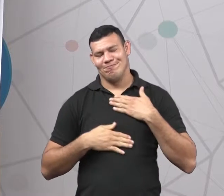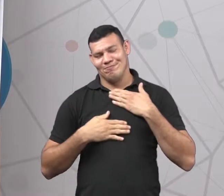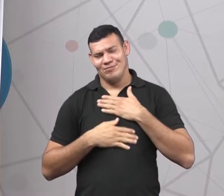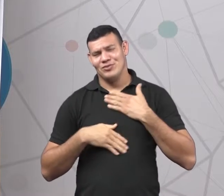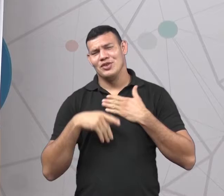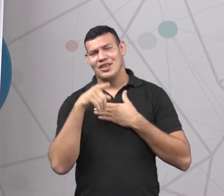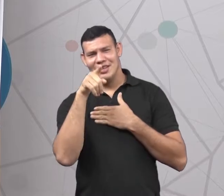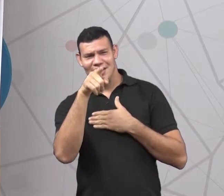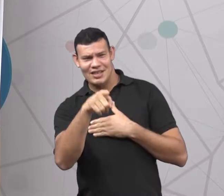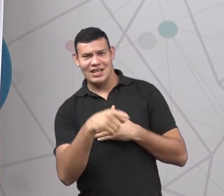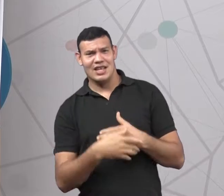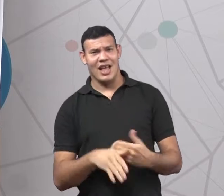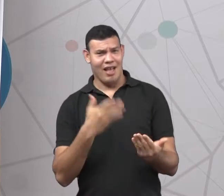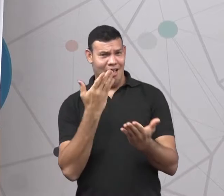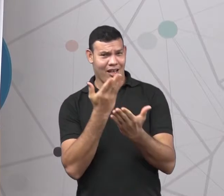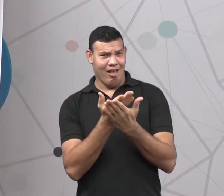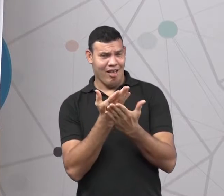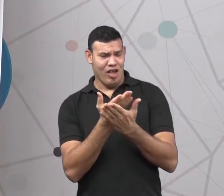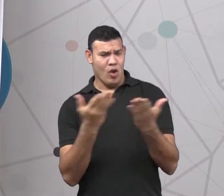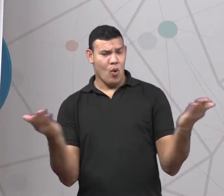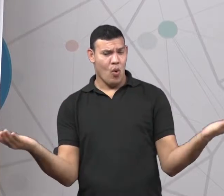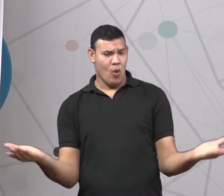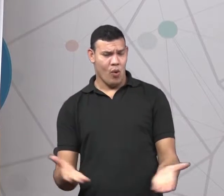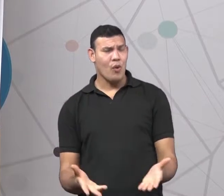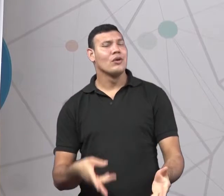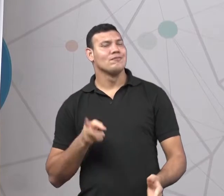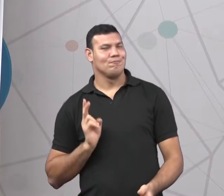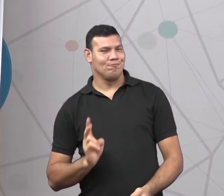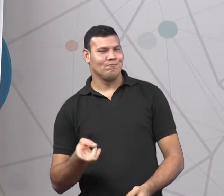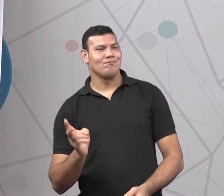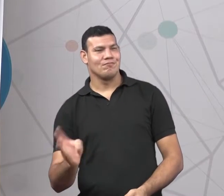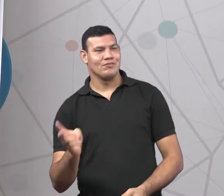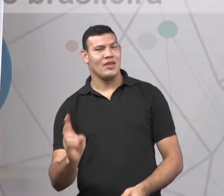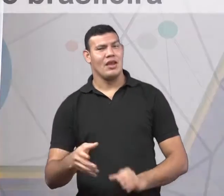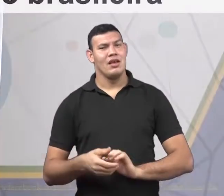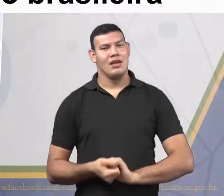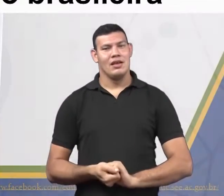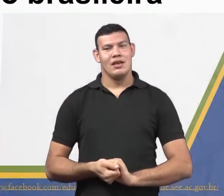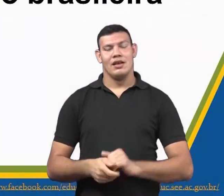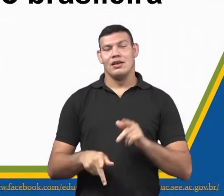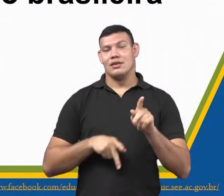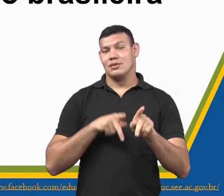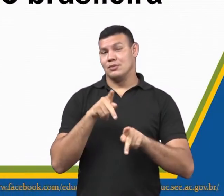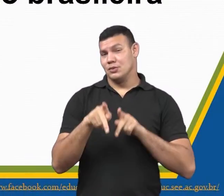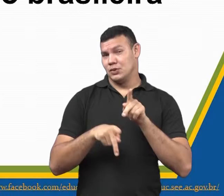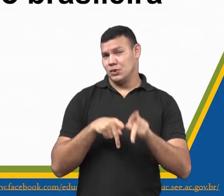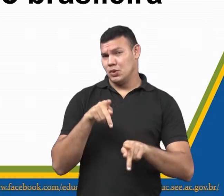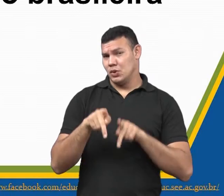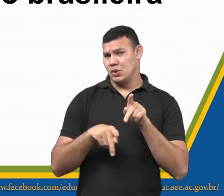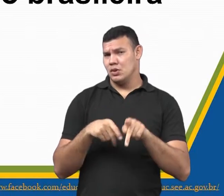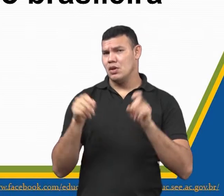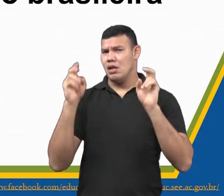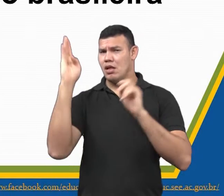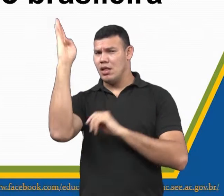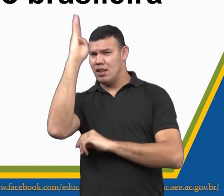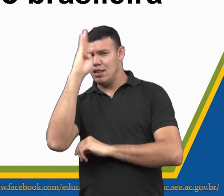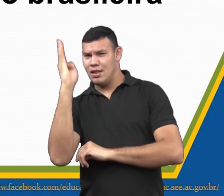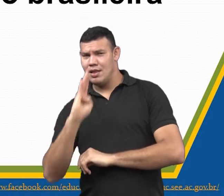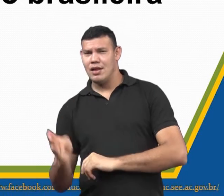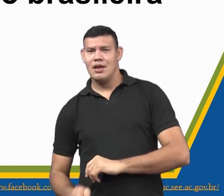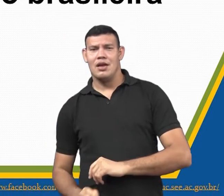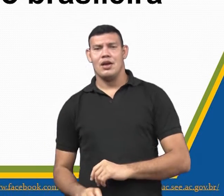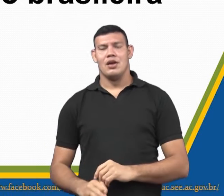vocês. E a nossa aula de hoje, a gente vai dar continuidade ao tema população brasileira e